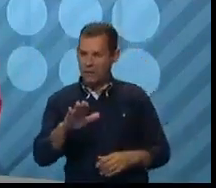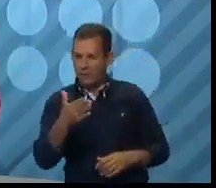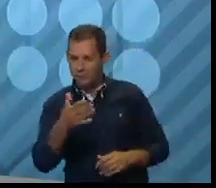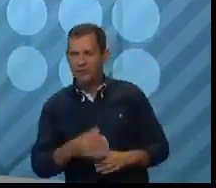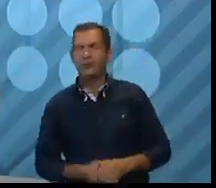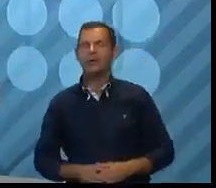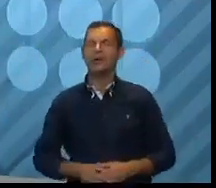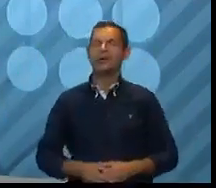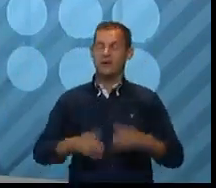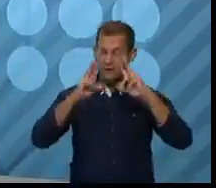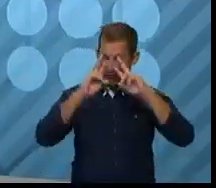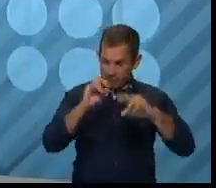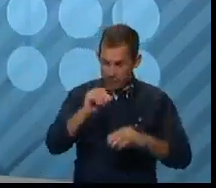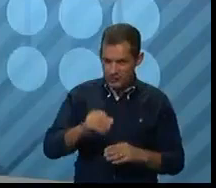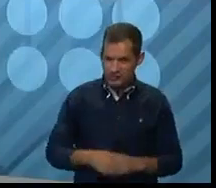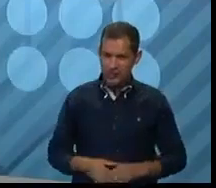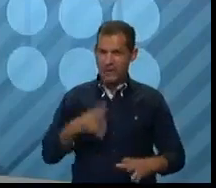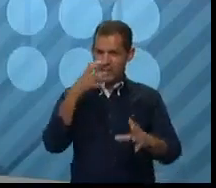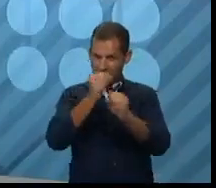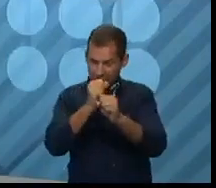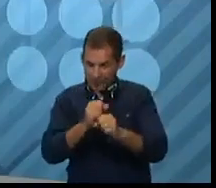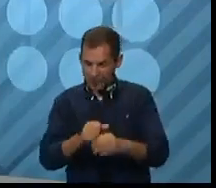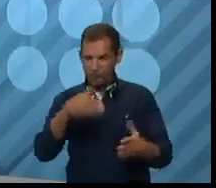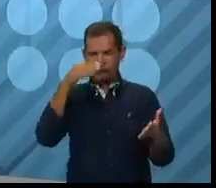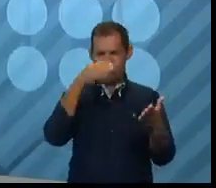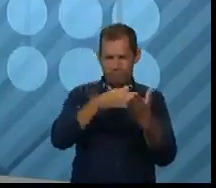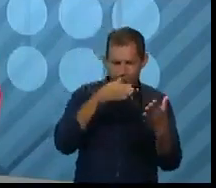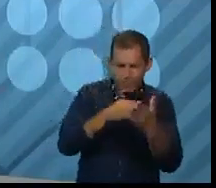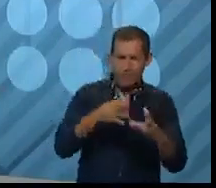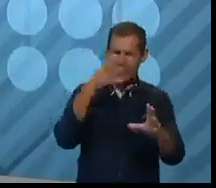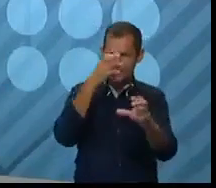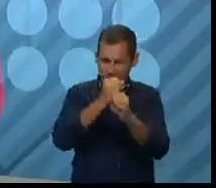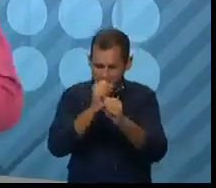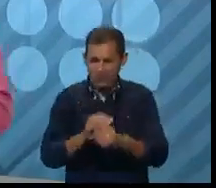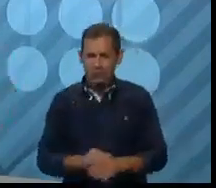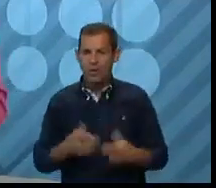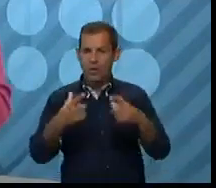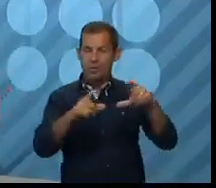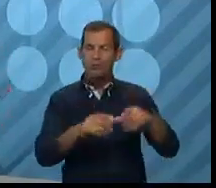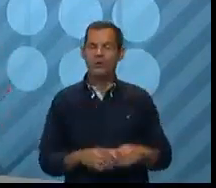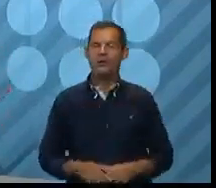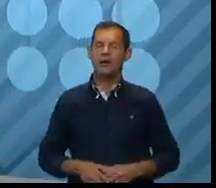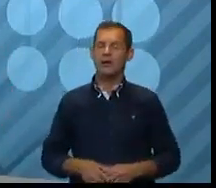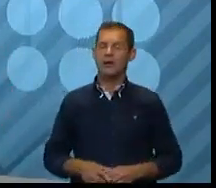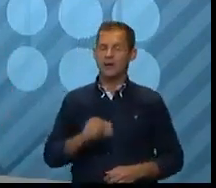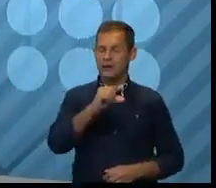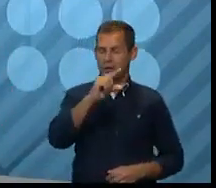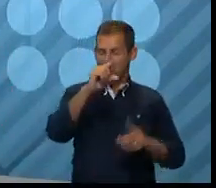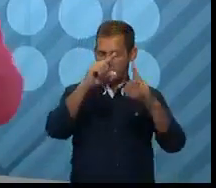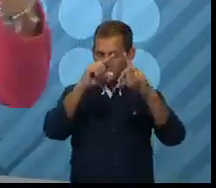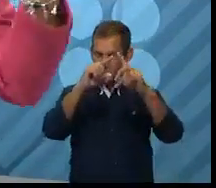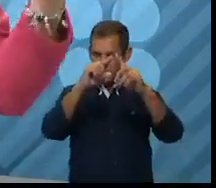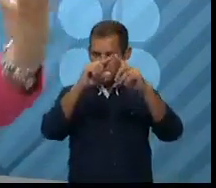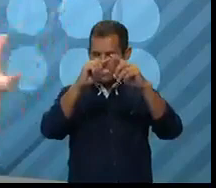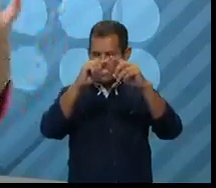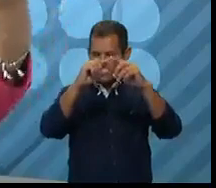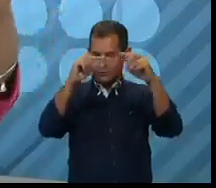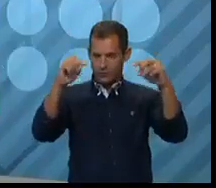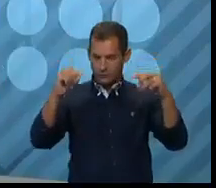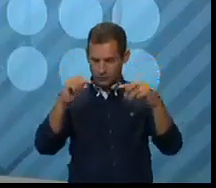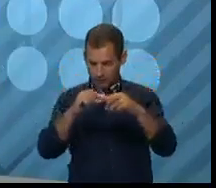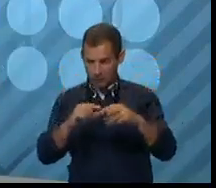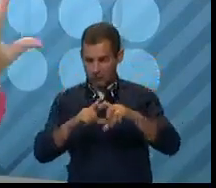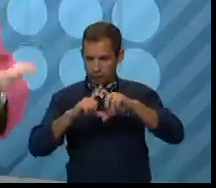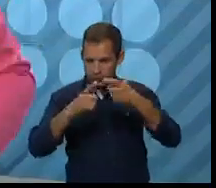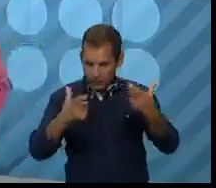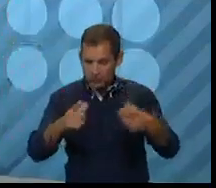aproximada. Vimos que a soma, o limite da soma da área desses retângulos, quando a quantidade de retângulo é muito